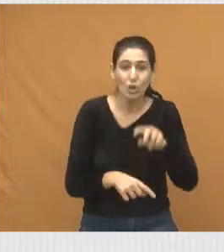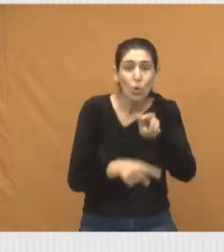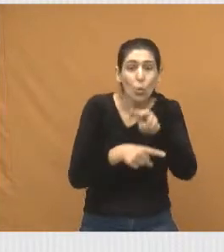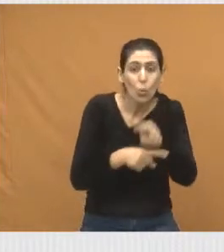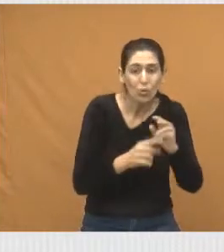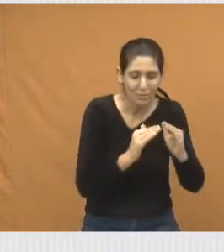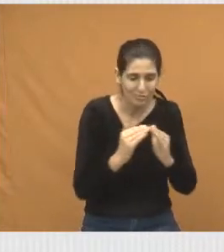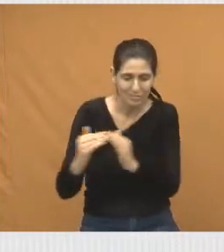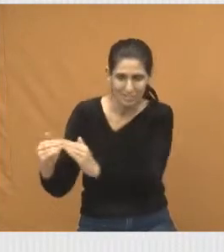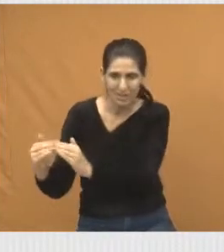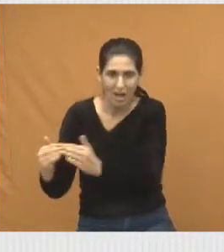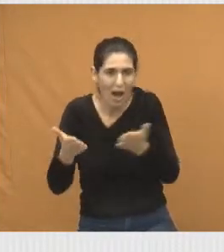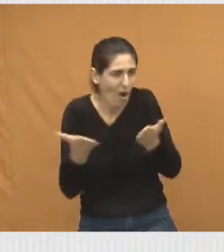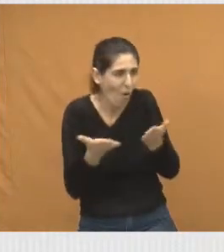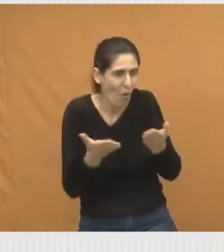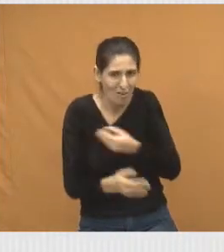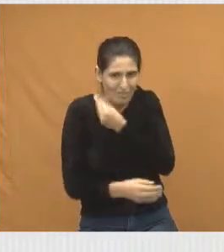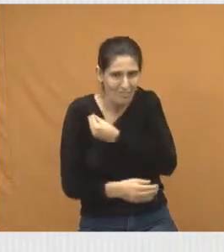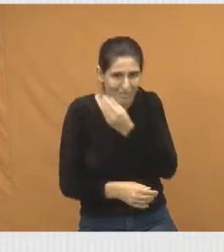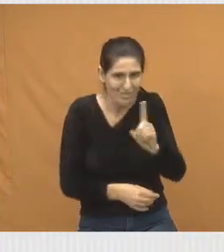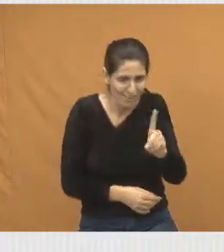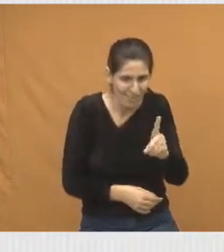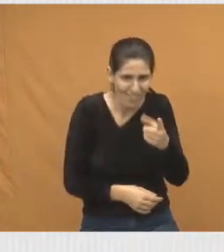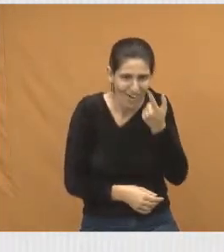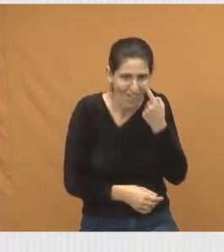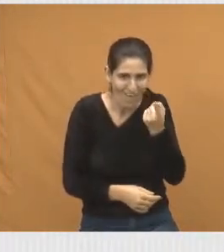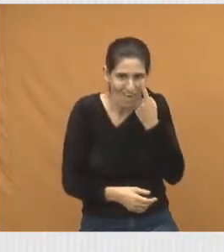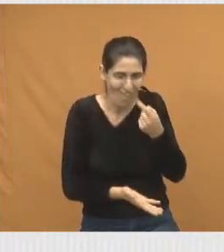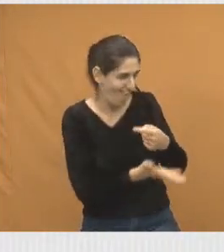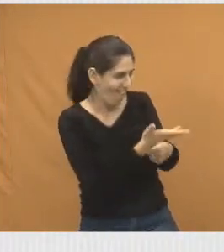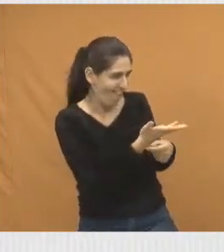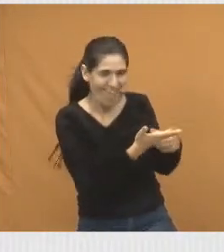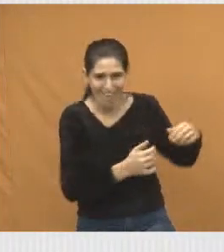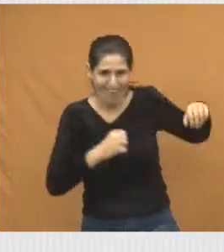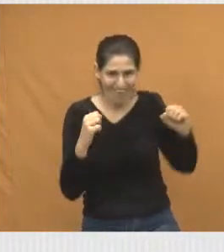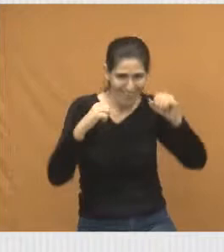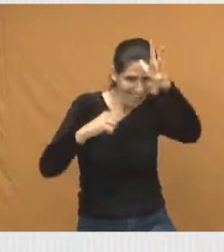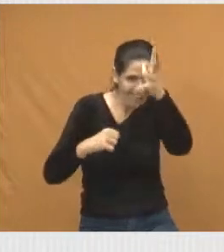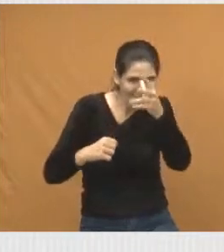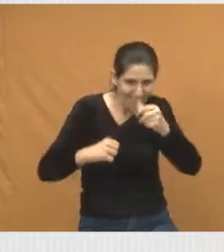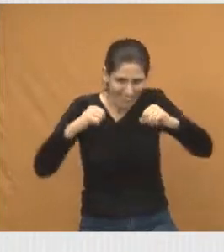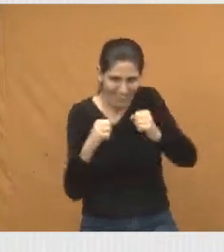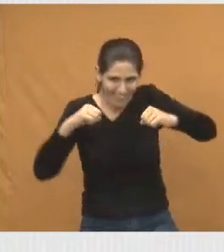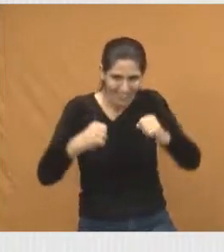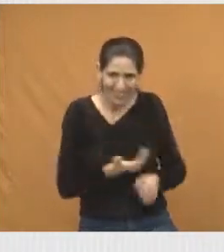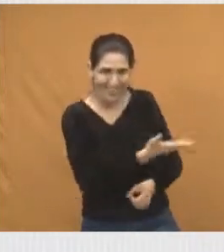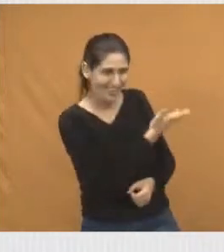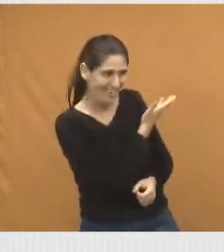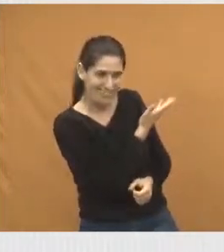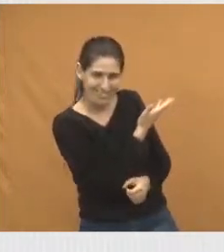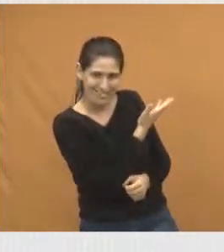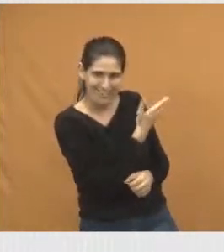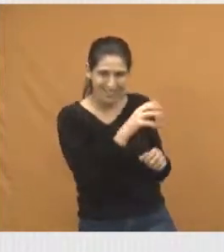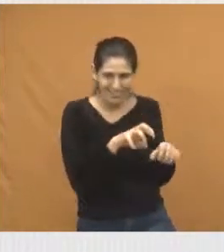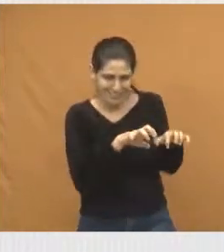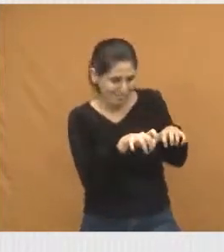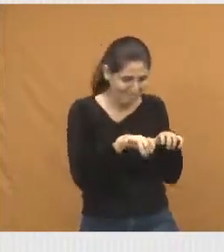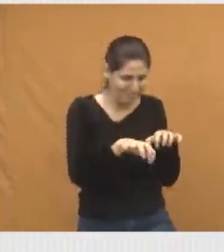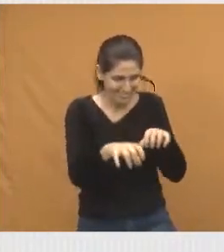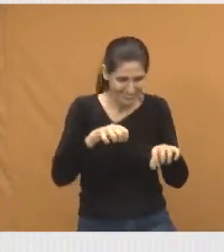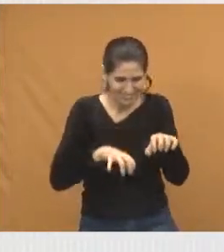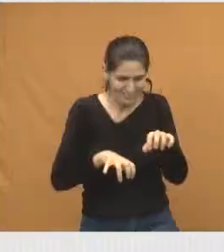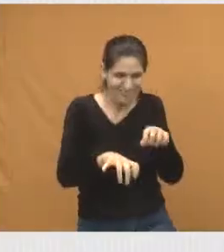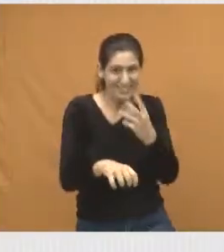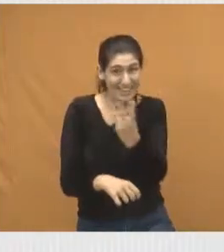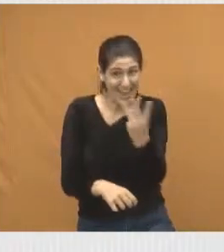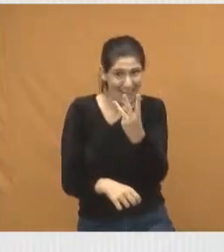estão presentes aqui no quintal. Ah, está chegando lá, ó, falamos, está chegando lá. chegaram as três lá. Então, esse é